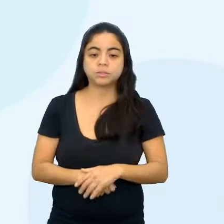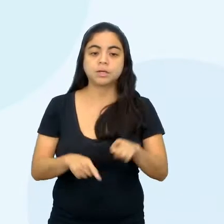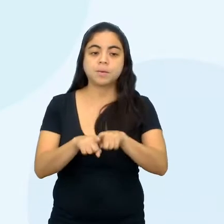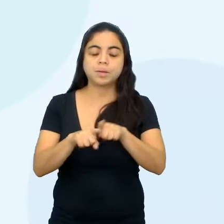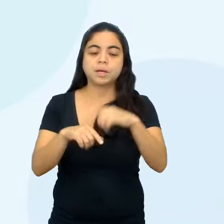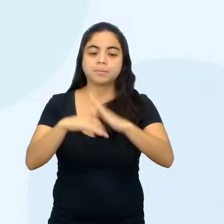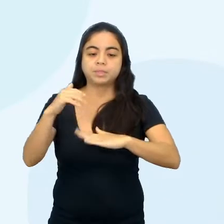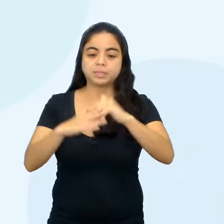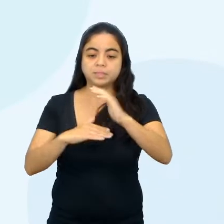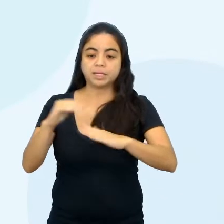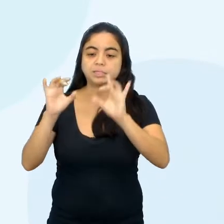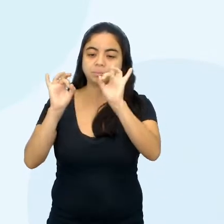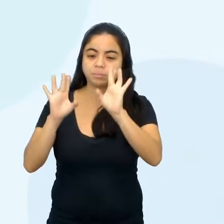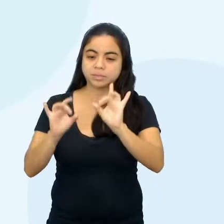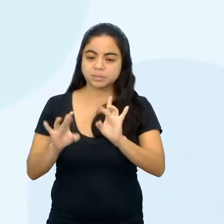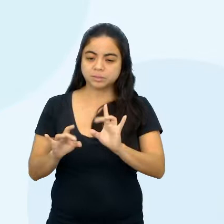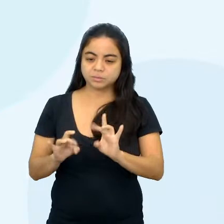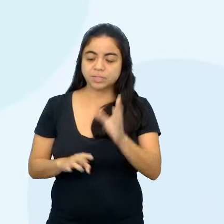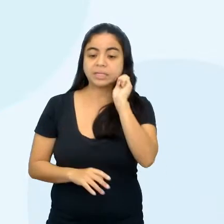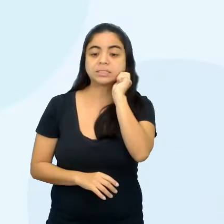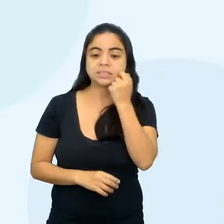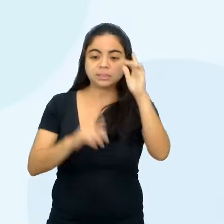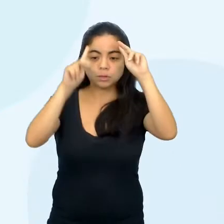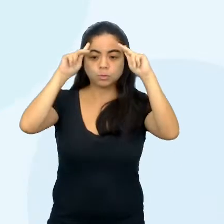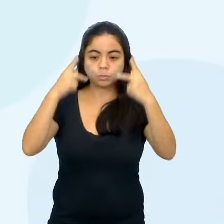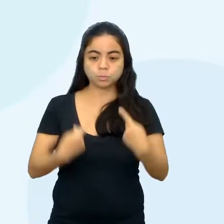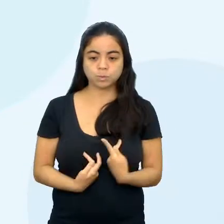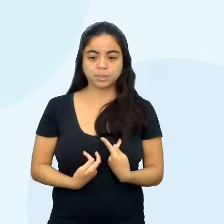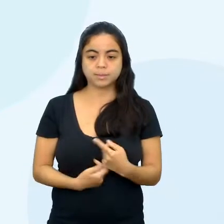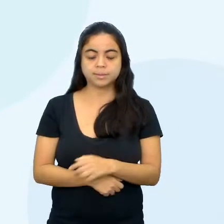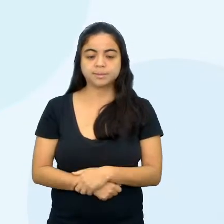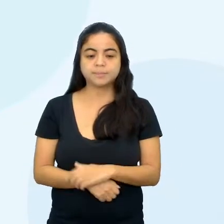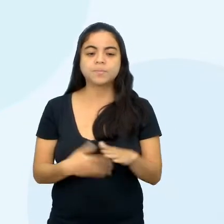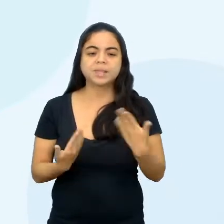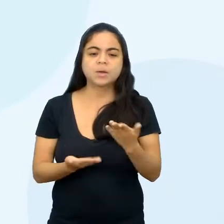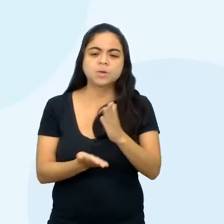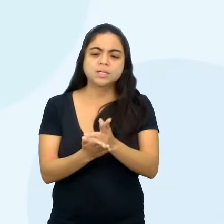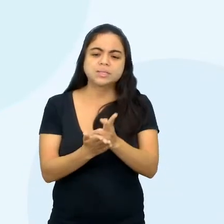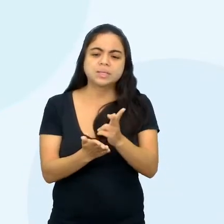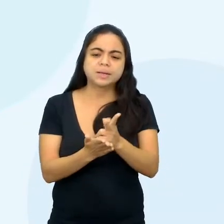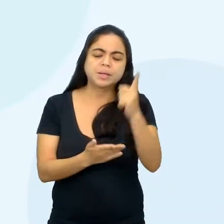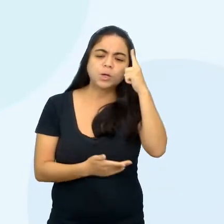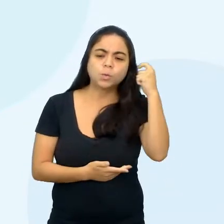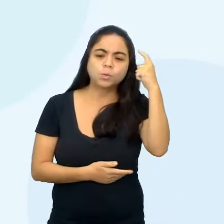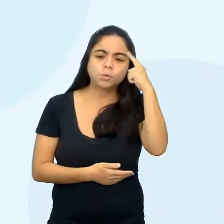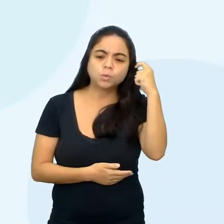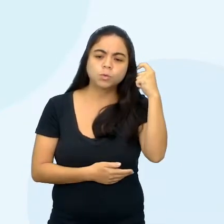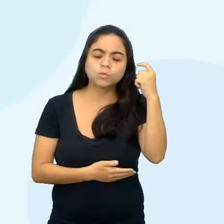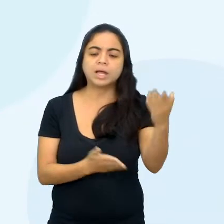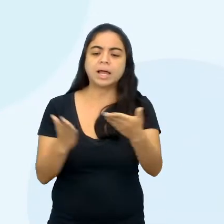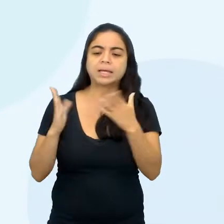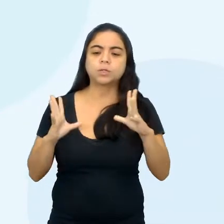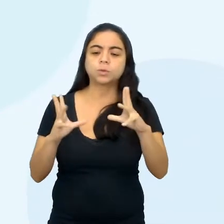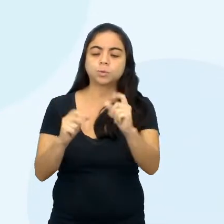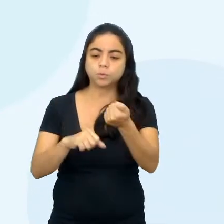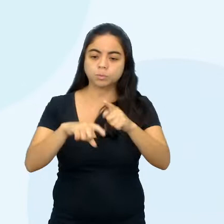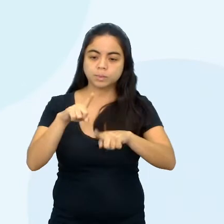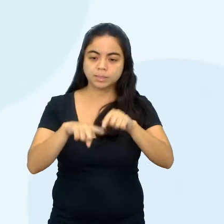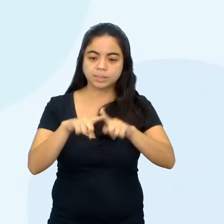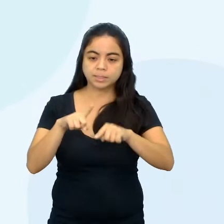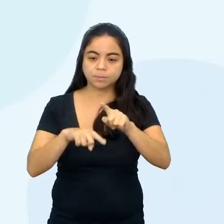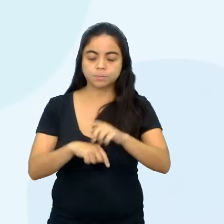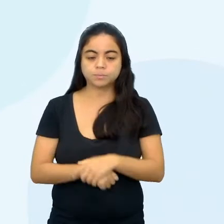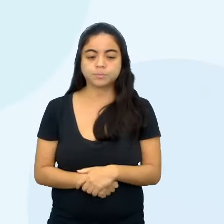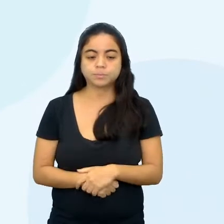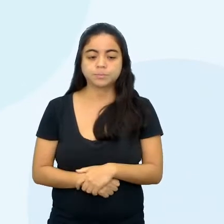específicas das ciências humanas, tá? Então, sempre que vocês tiverem qualquer dúvida, qualquer coisa, sempre está em todo o material. E